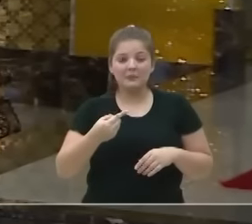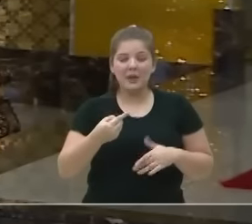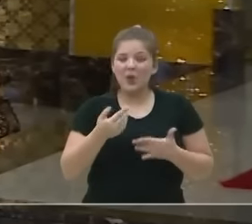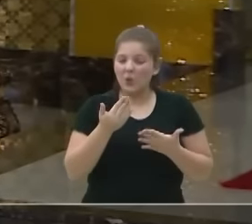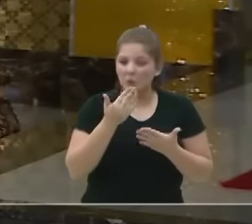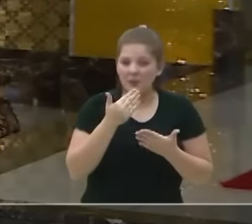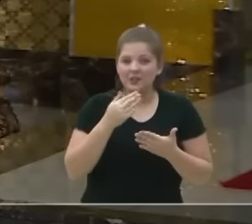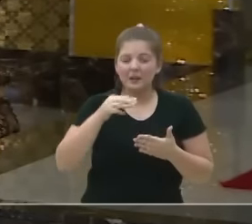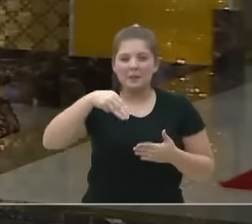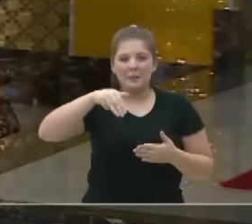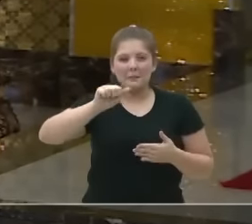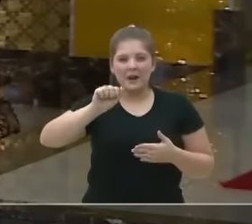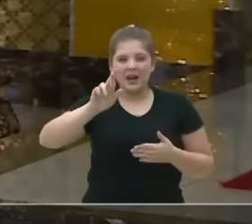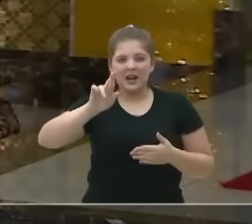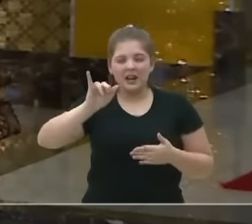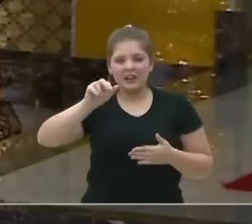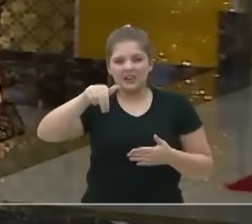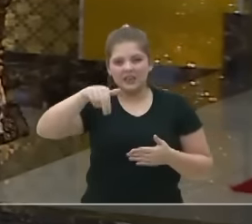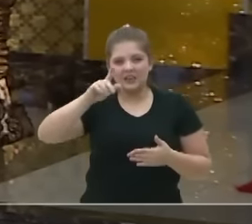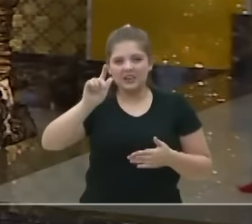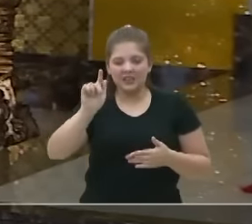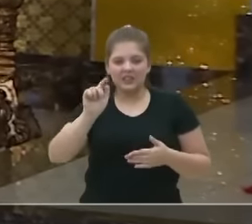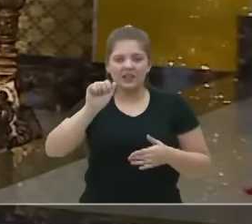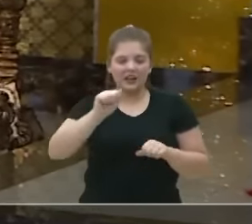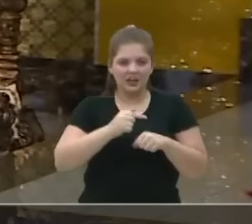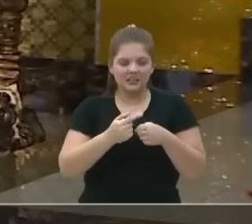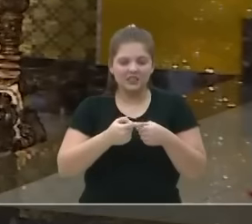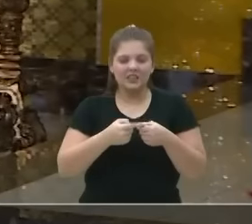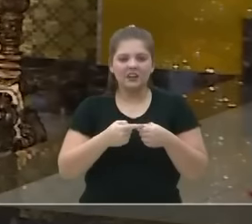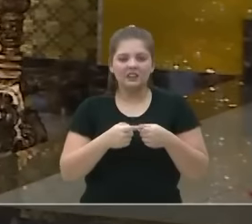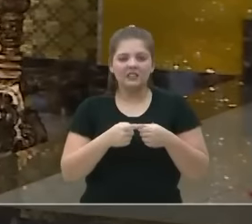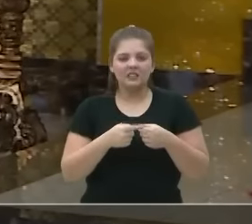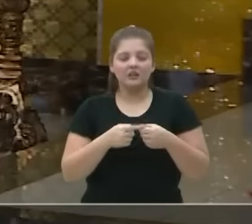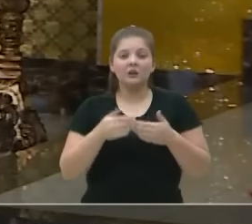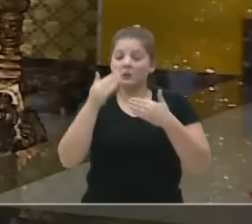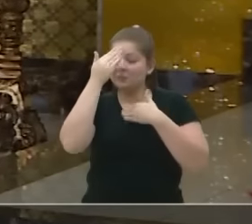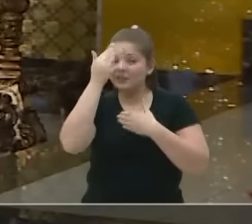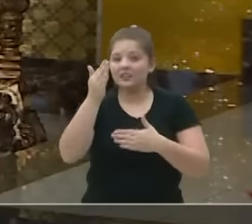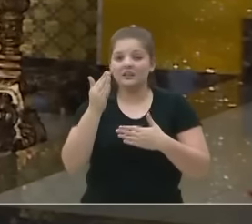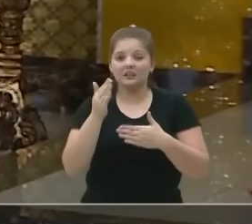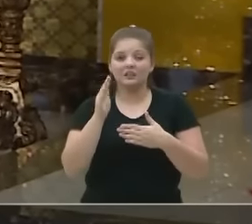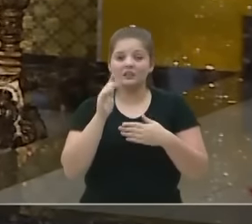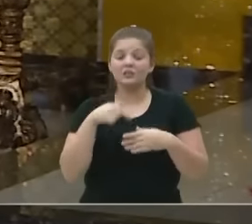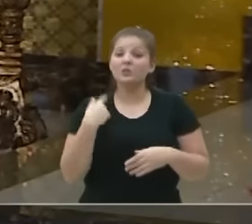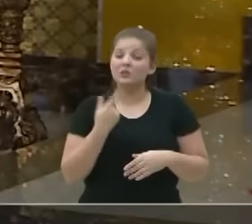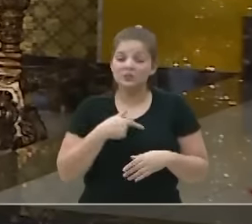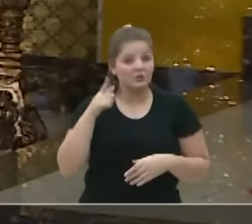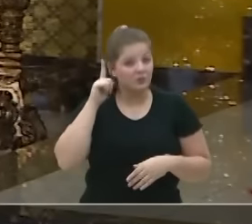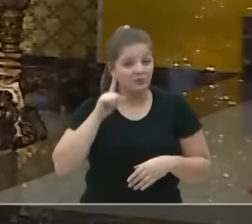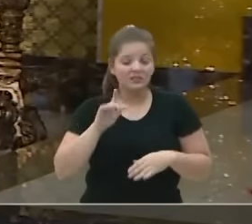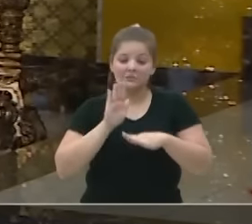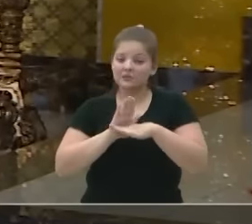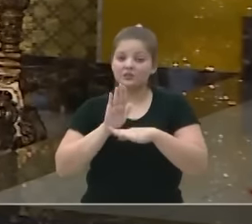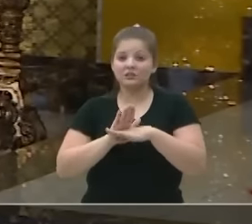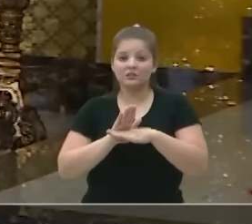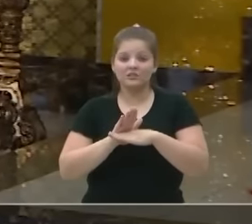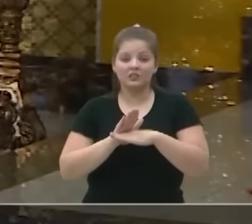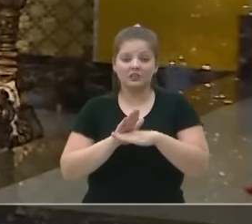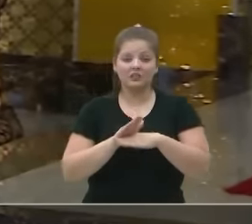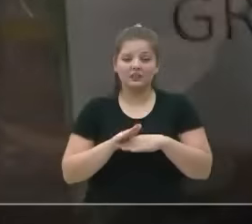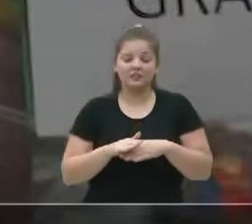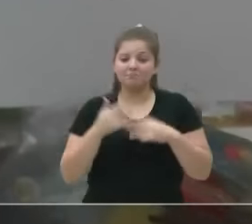Obrigado. Porque foi graças à sua ajuda que nós conseguimos ajudar. Mostre as